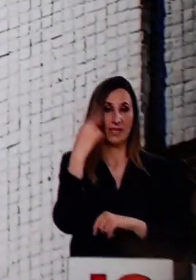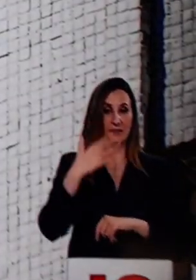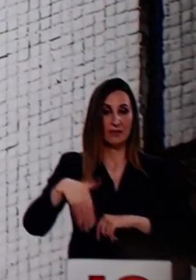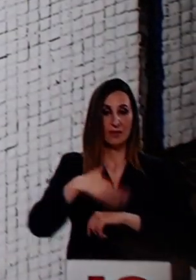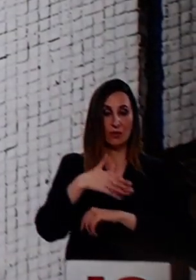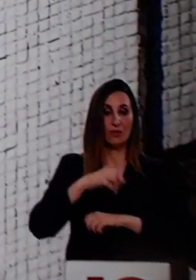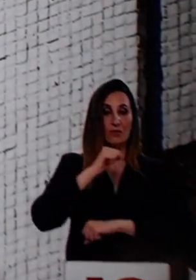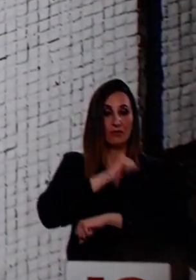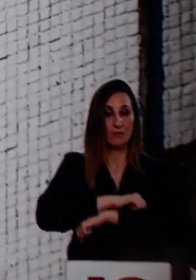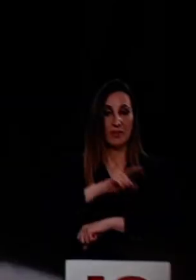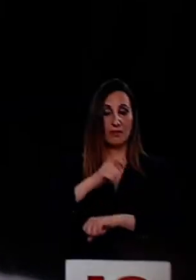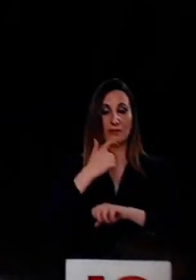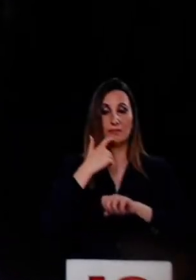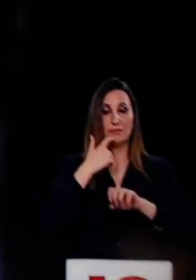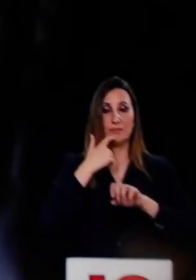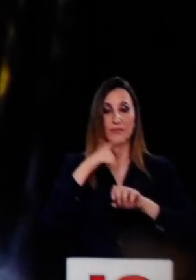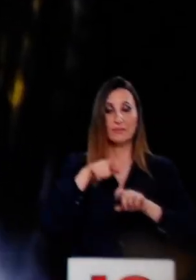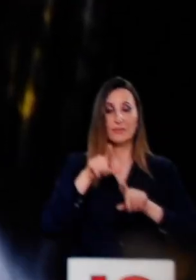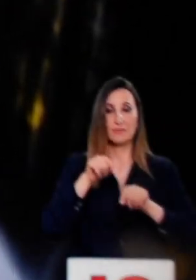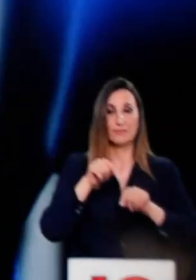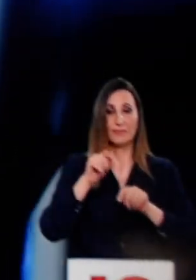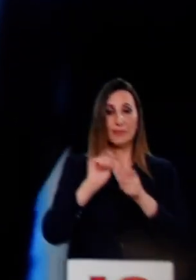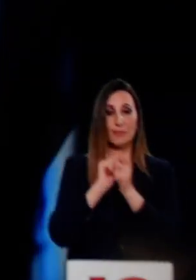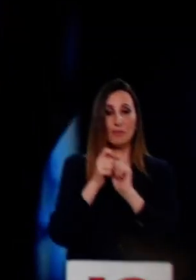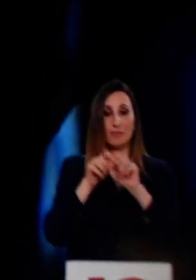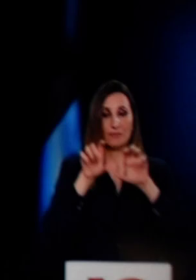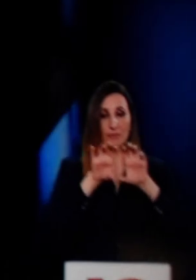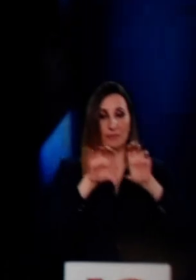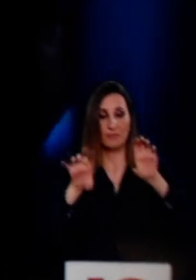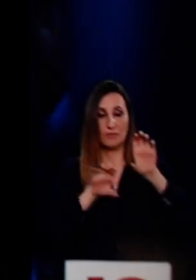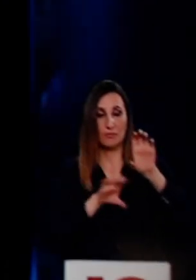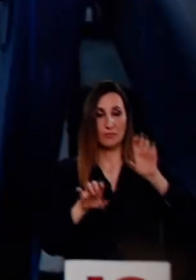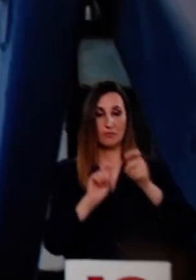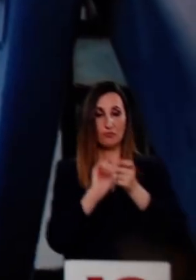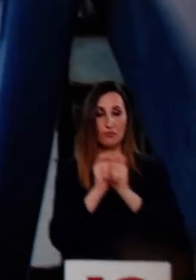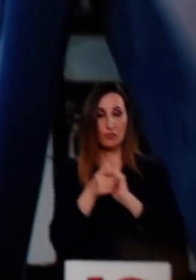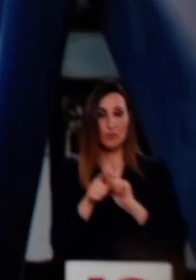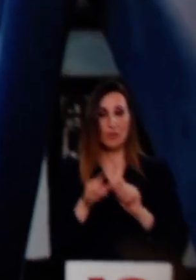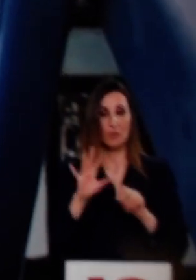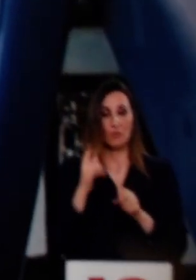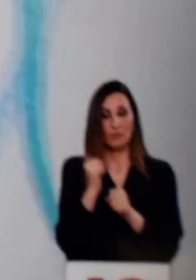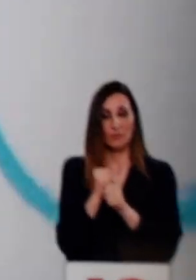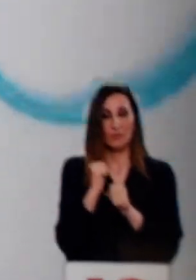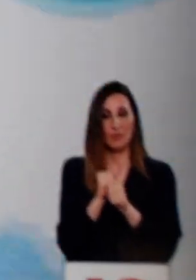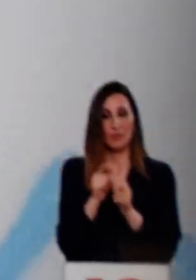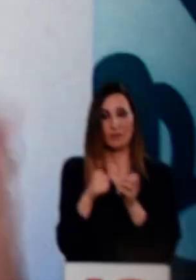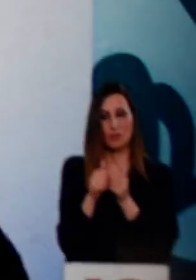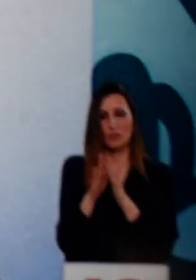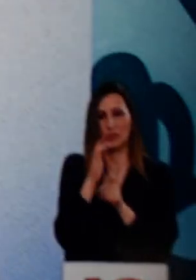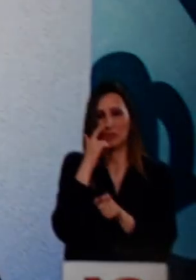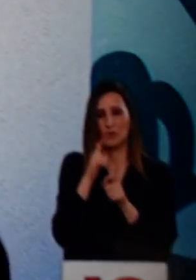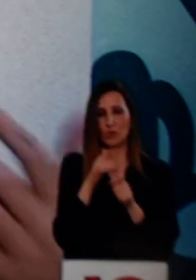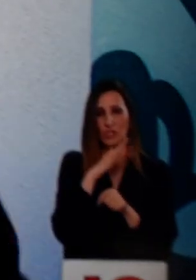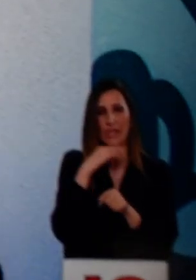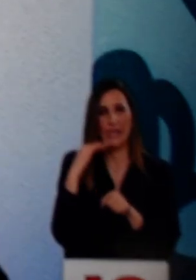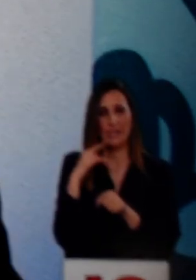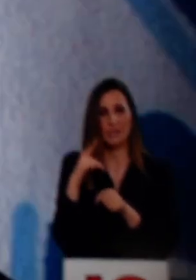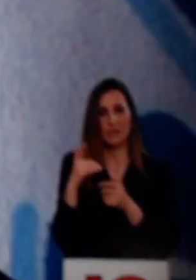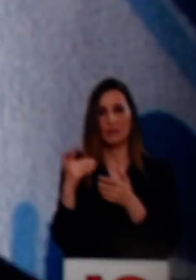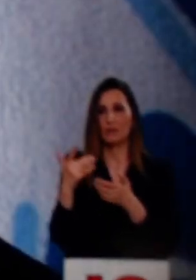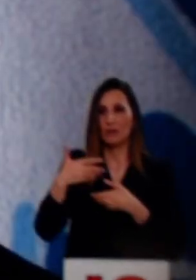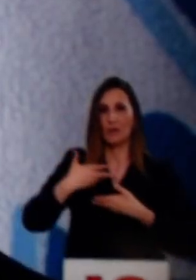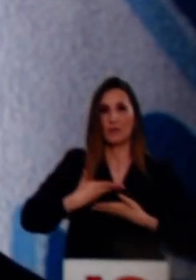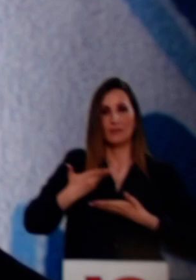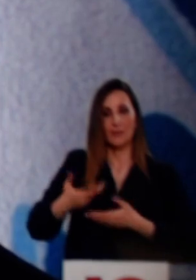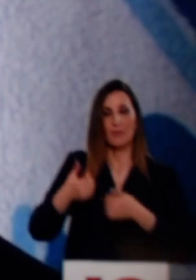janela e até o azulejo português muda, pelas mãos de Ed Fuel. Enquanto nós estivemos a trabalhar aqui, todas as pessoas aqui da Graça acolheram-nos com braços